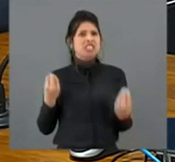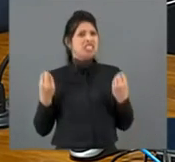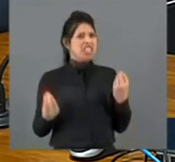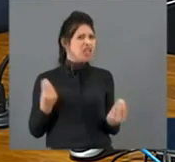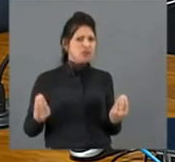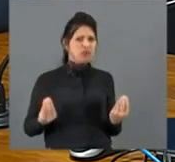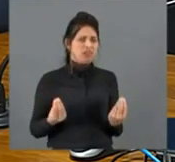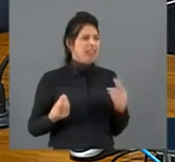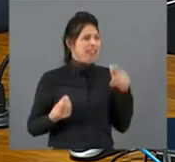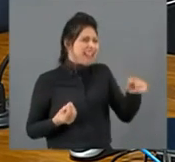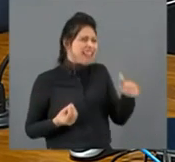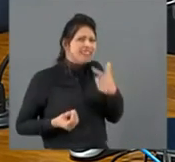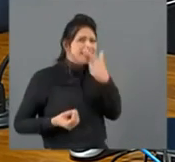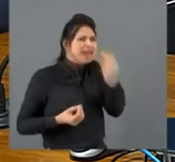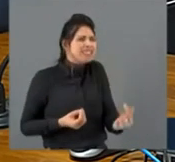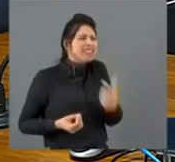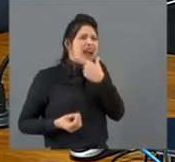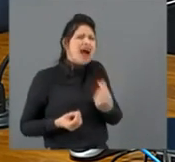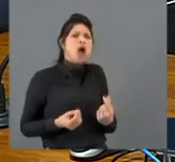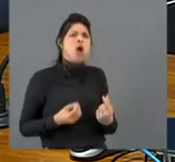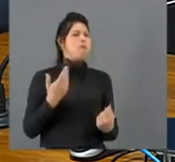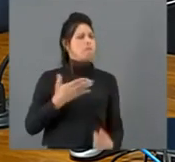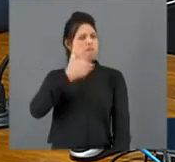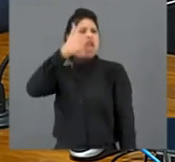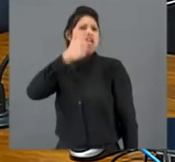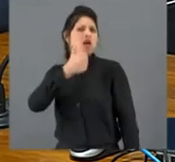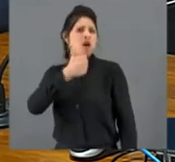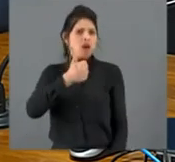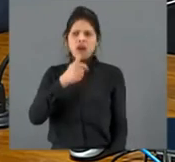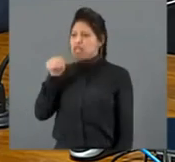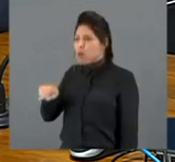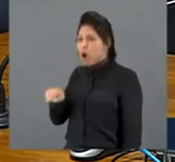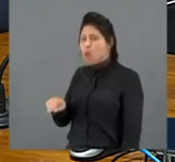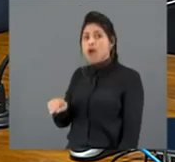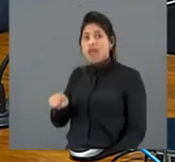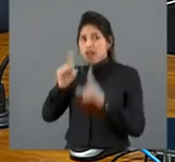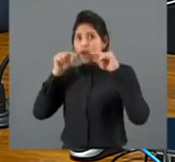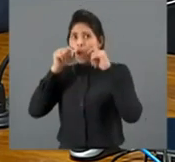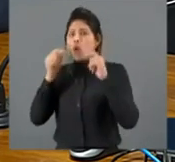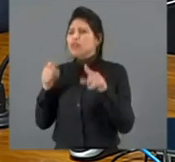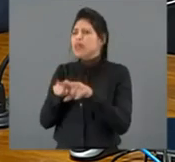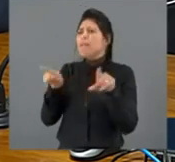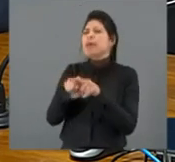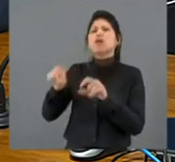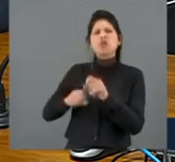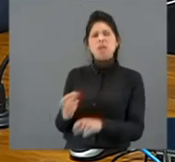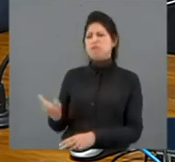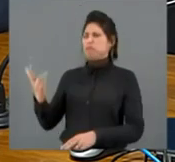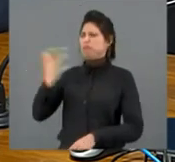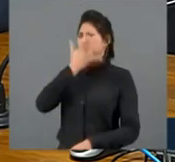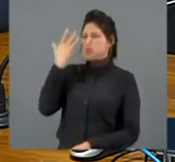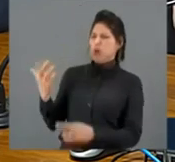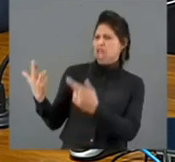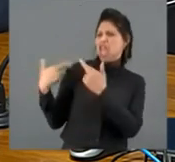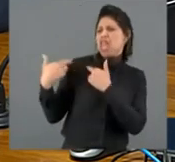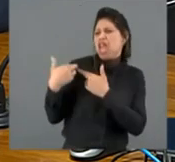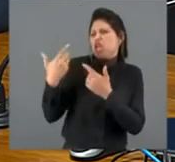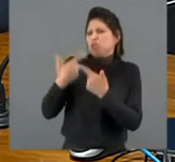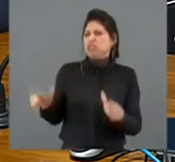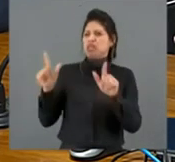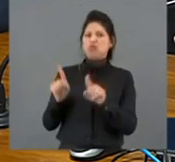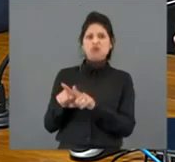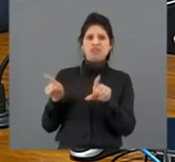se tornarem onipotentes, como disse Ulisses Guimarães, e irresponsáveis. E pior do que isso, para concluir com